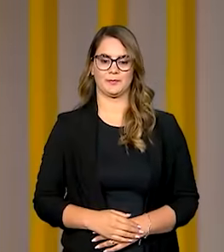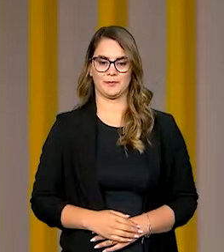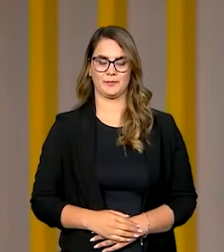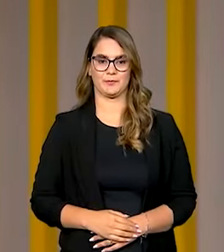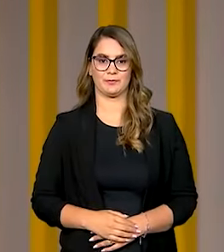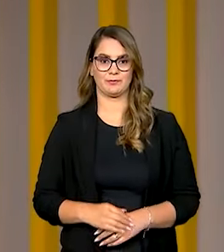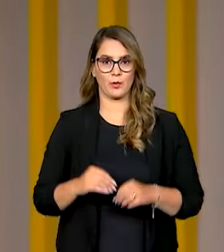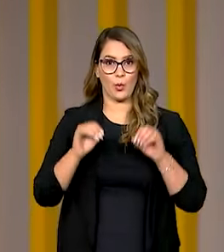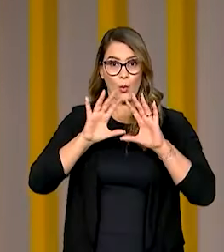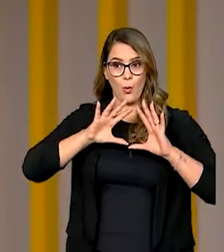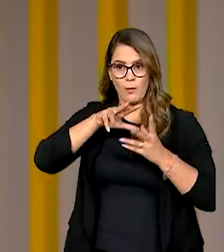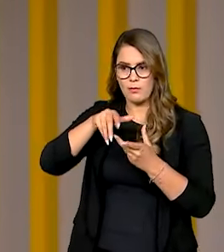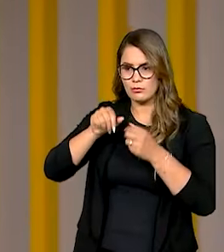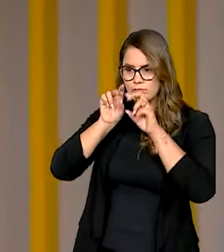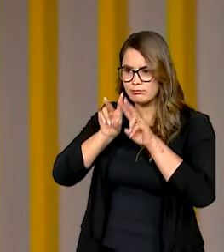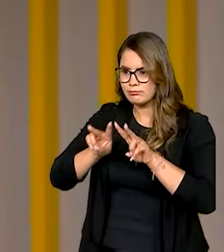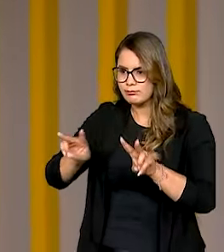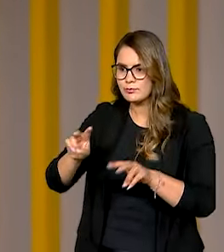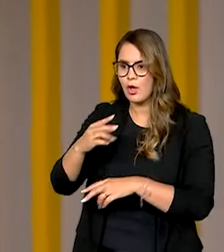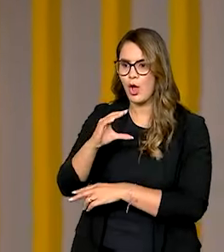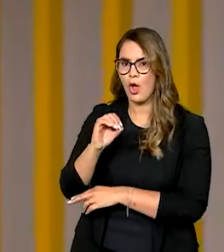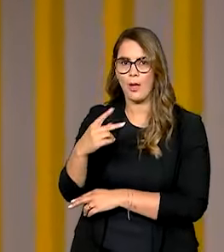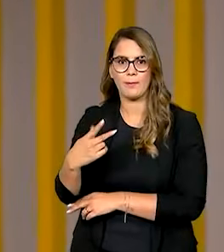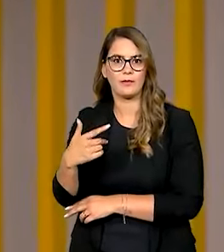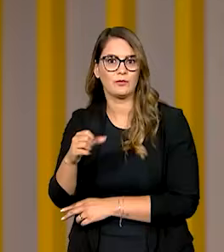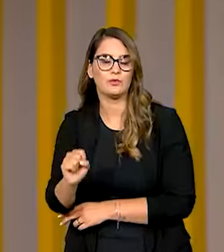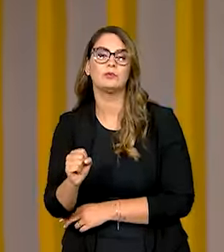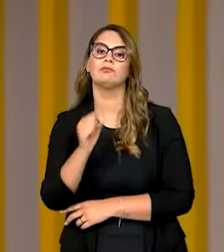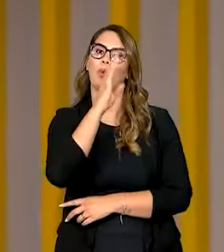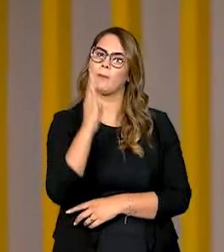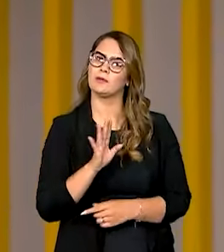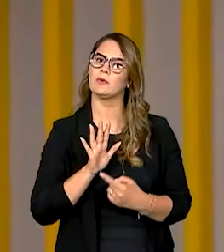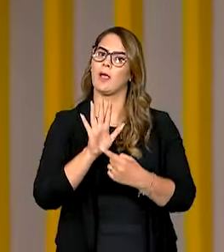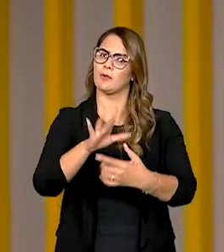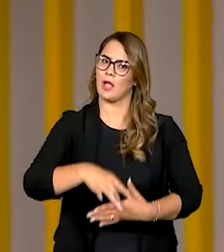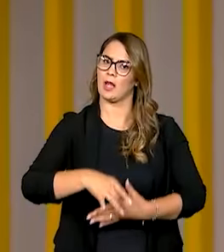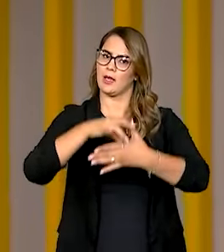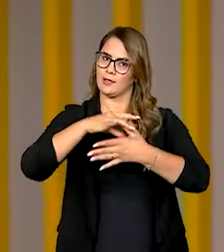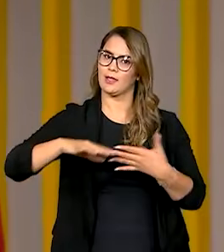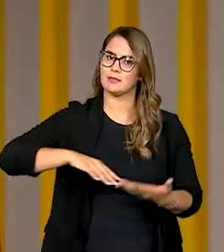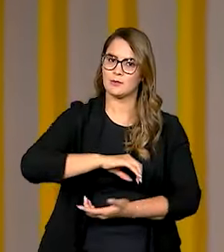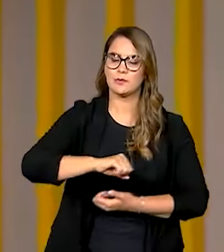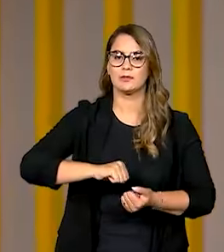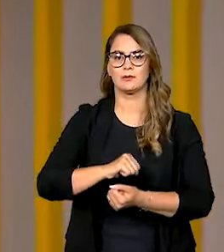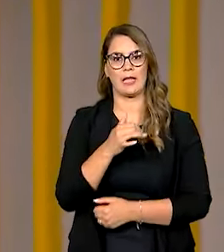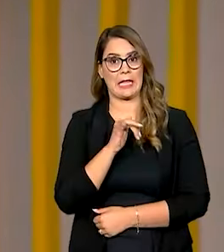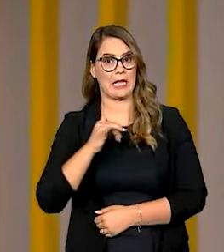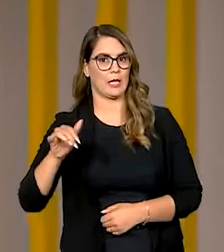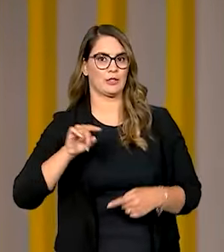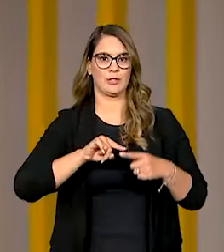e com os olhos do mundo voltados para a cop 28 o Brasil Quer mostrar liderança em sustentabilidade e energia